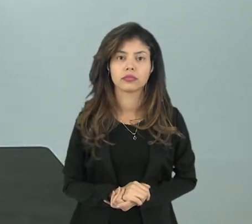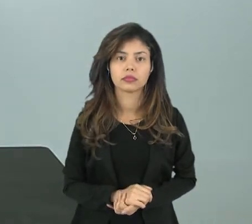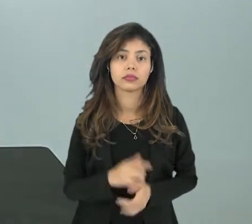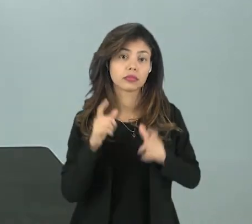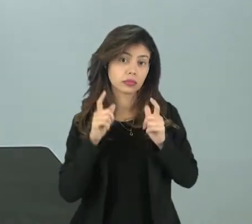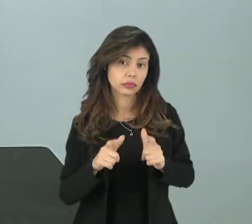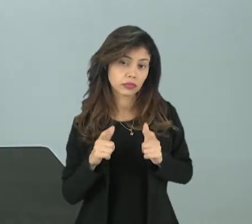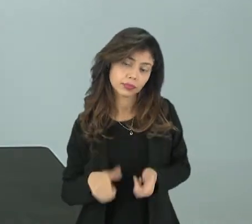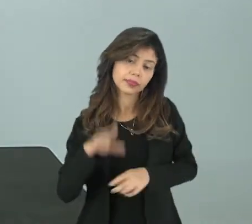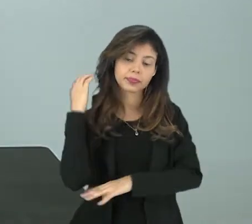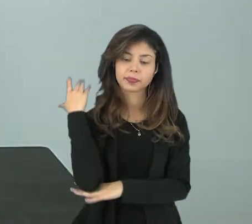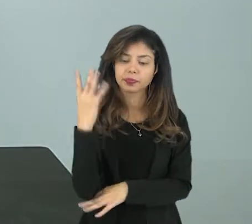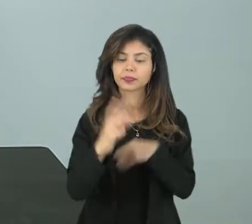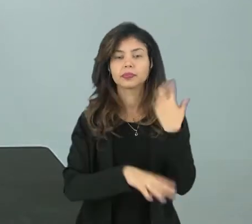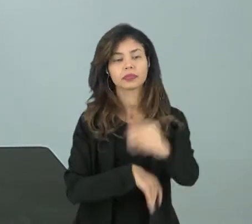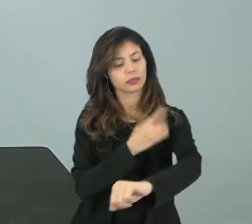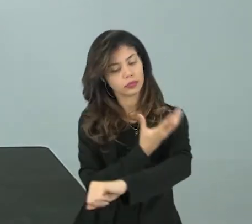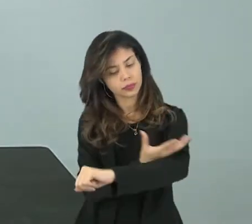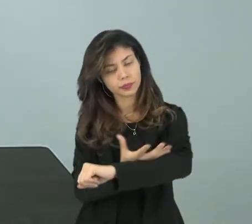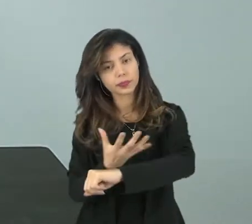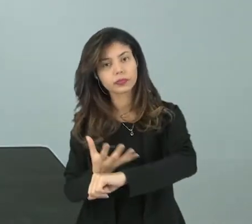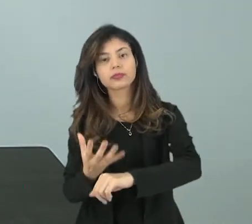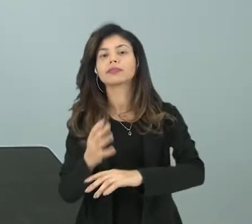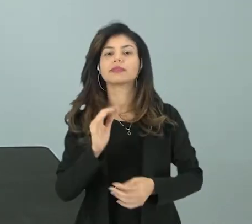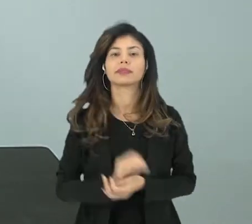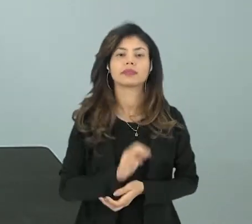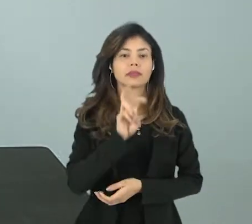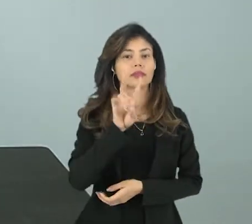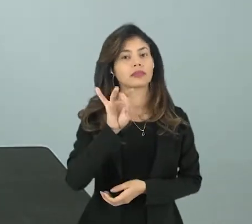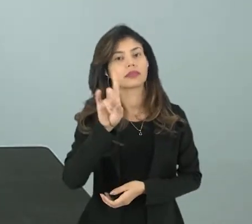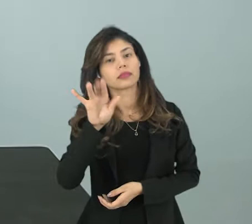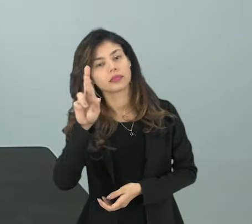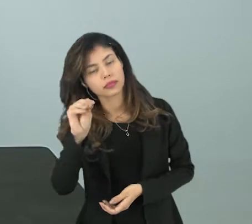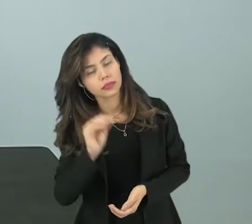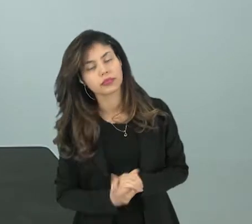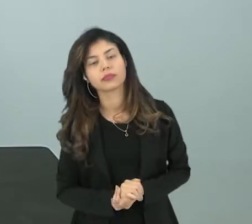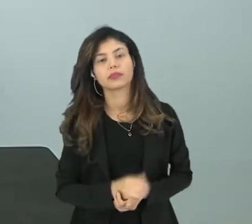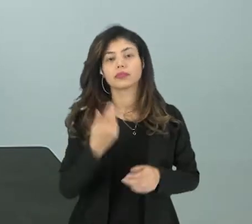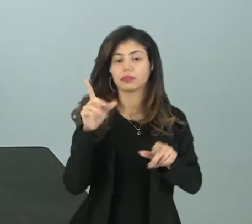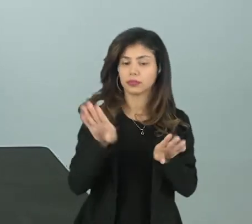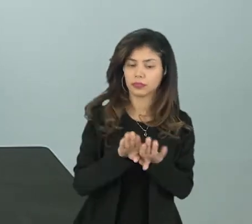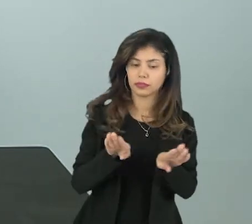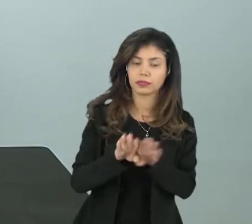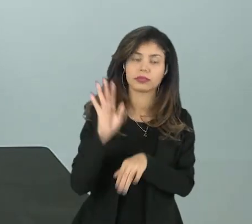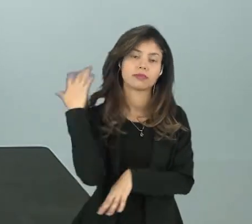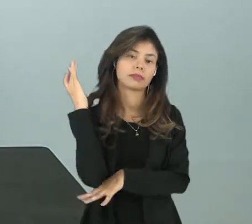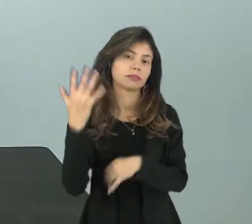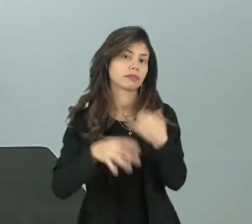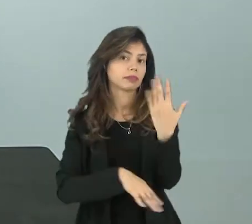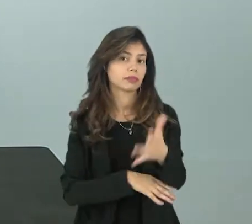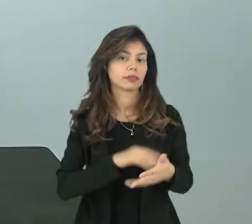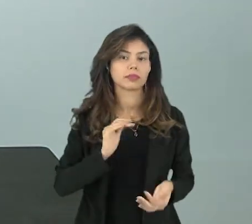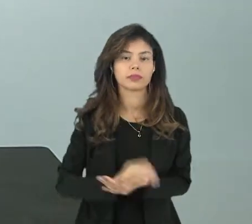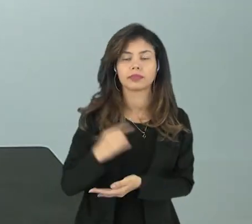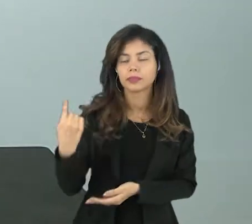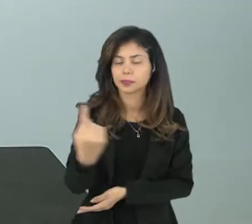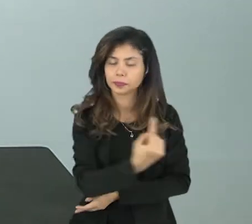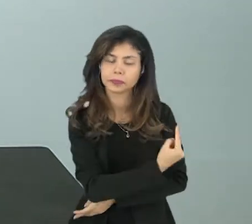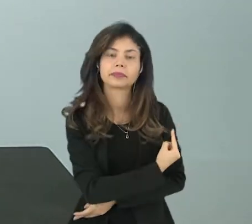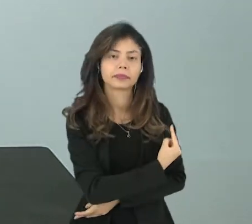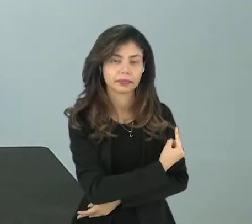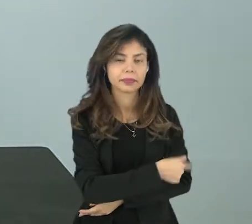com plantas ornamentais, tem viveiros, tem plantas da nossa